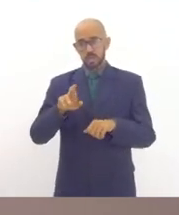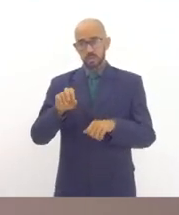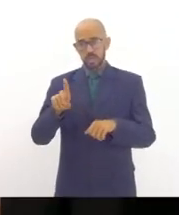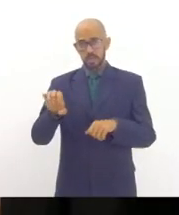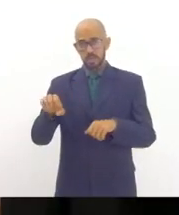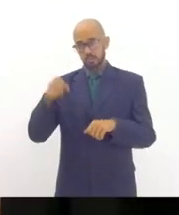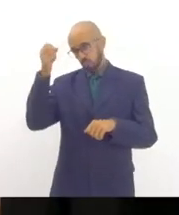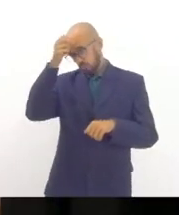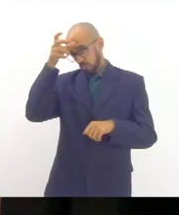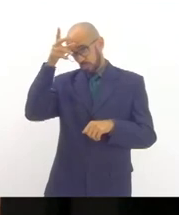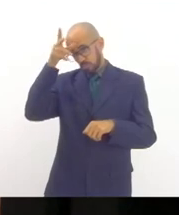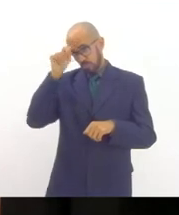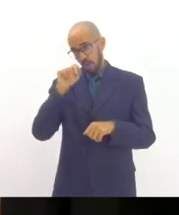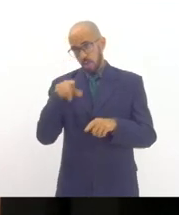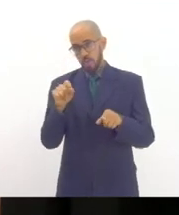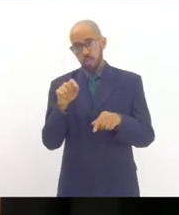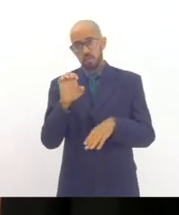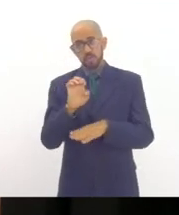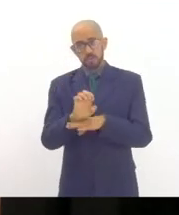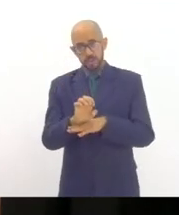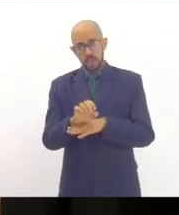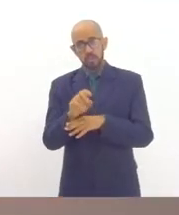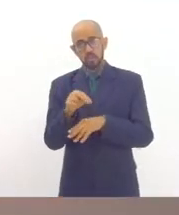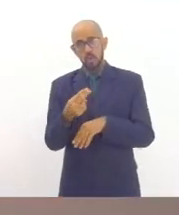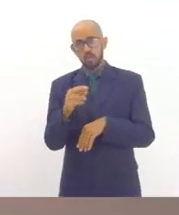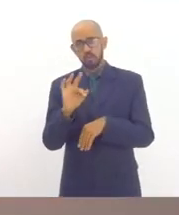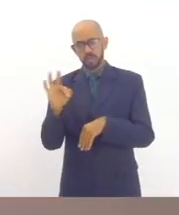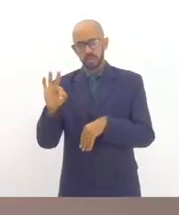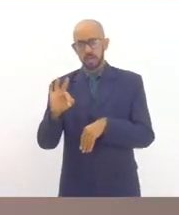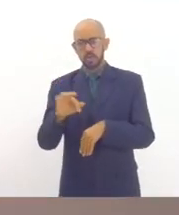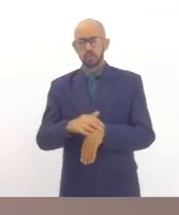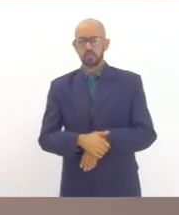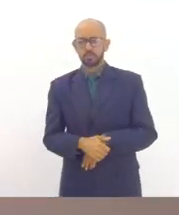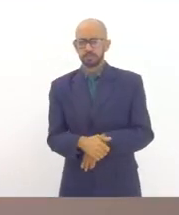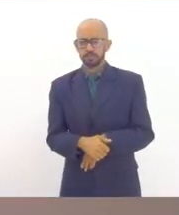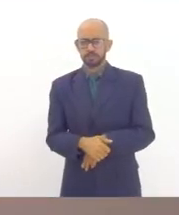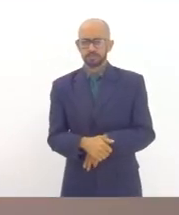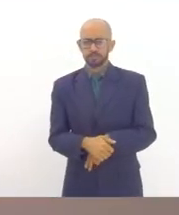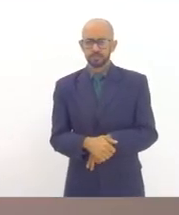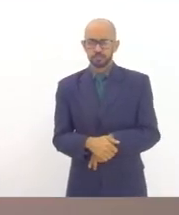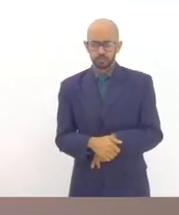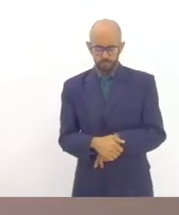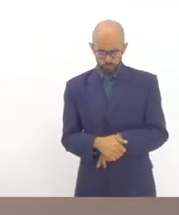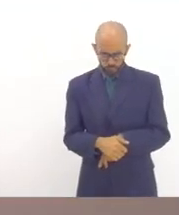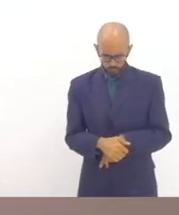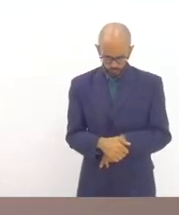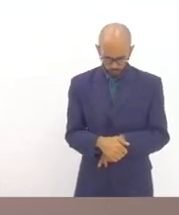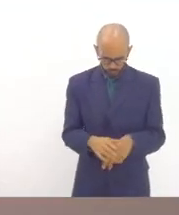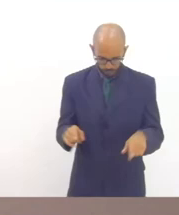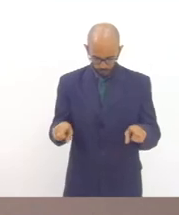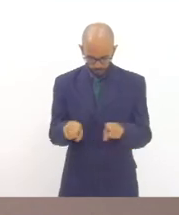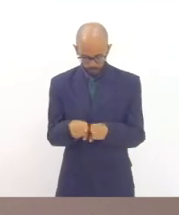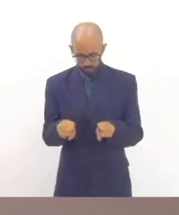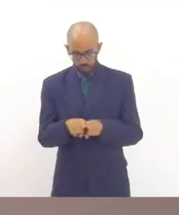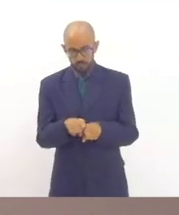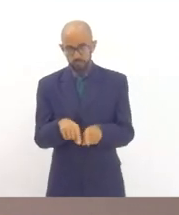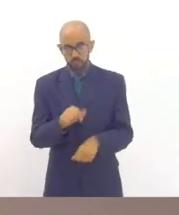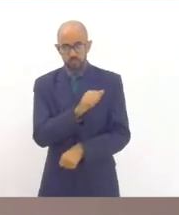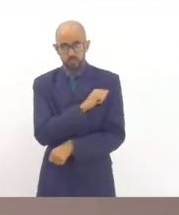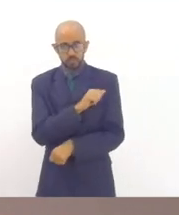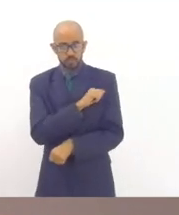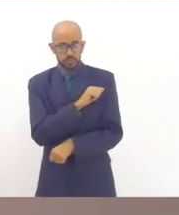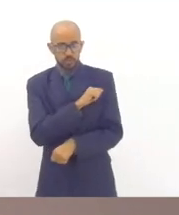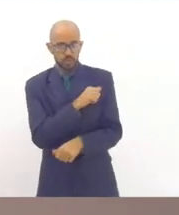municipais quanto na estadual ou em redes federais. Tá? E também dos alunos que são licenciandos